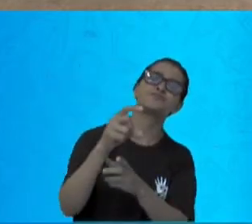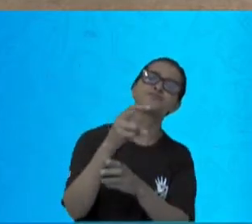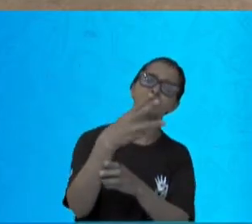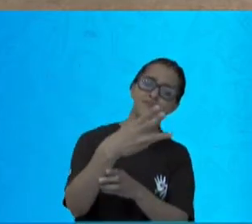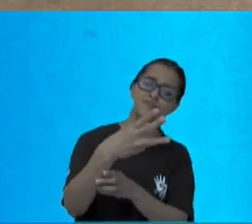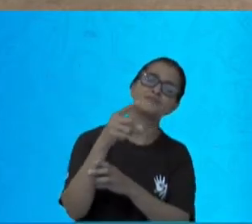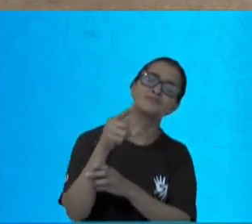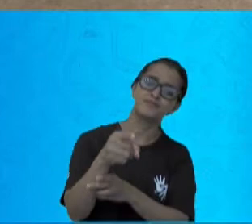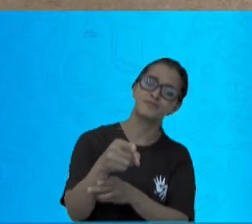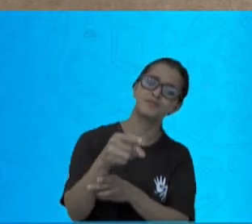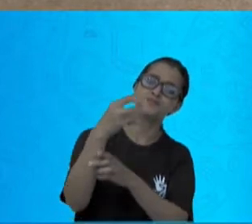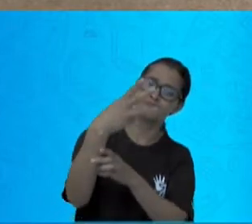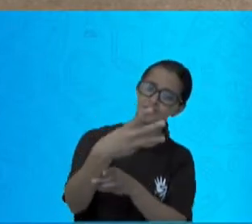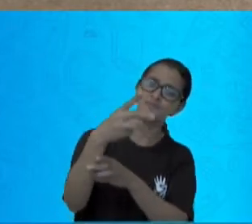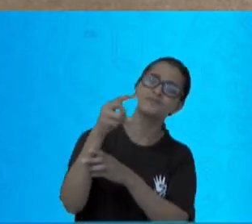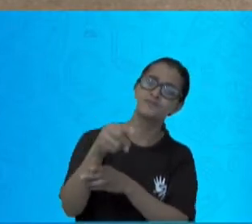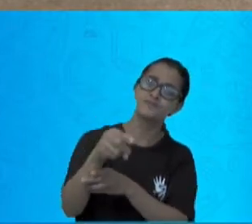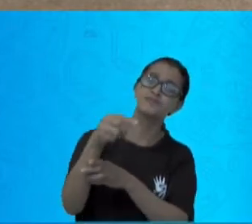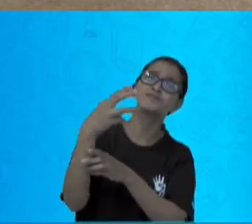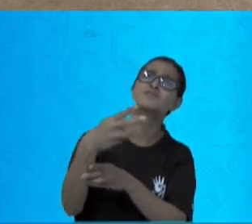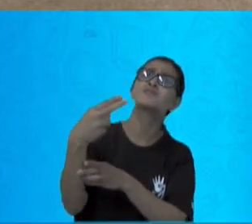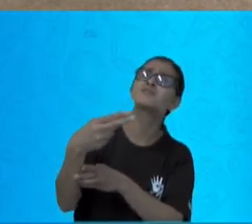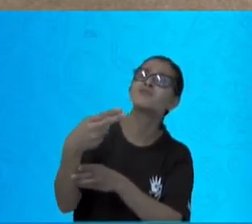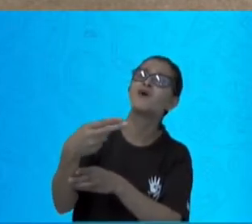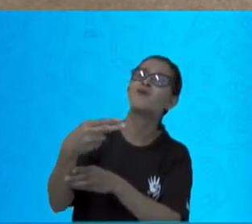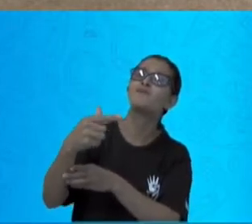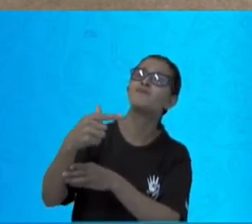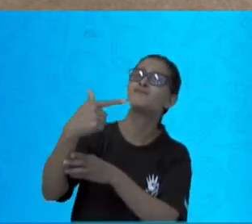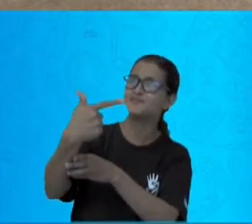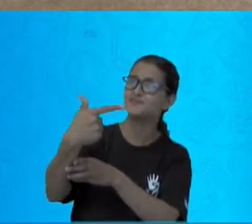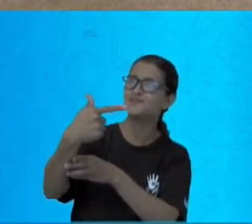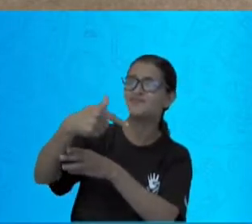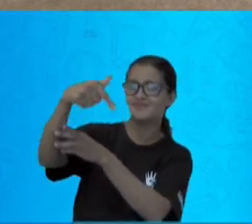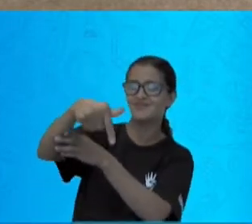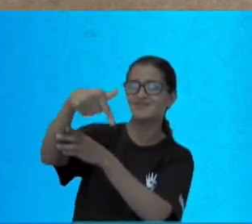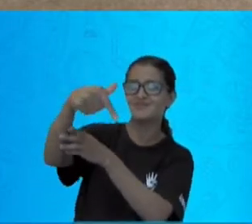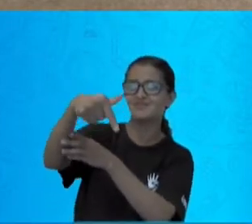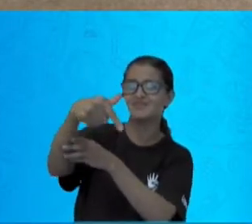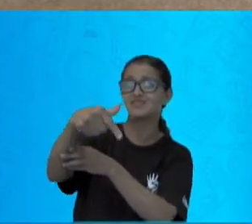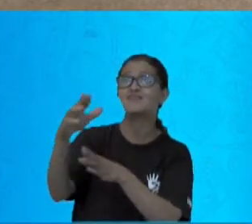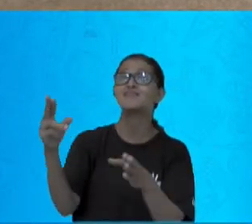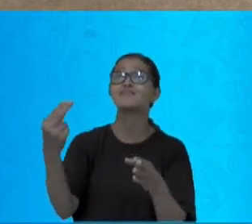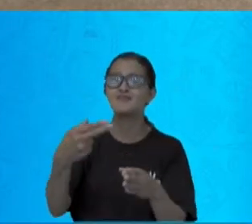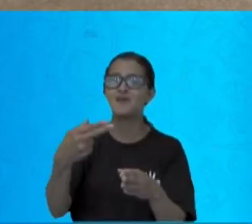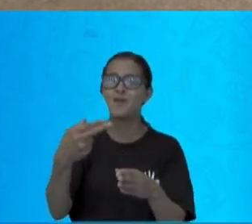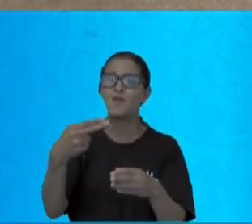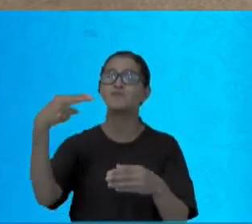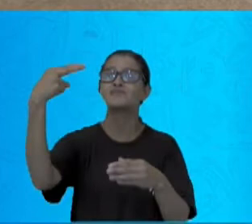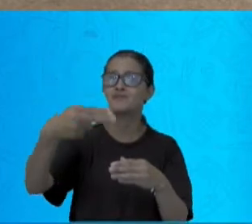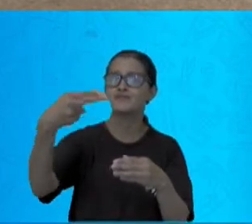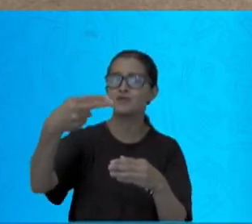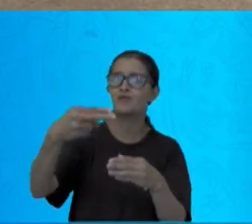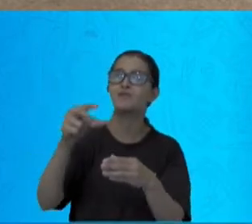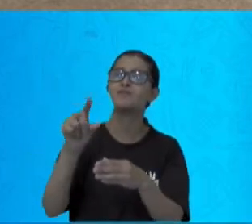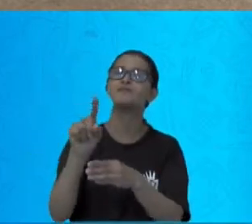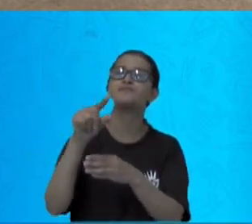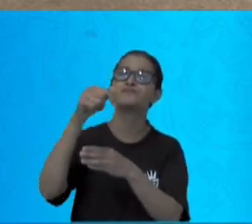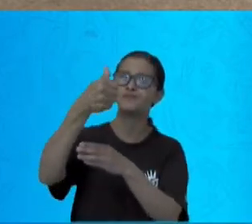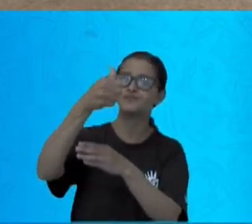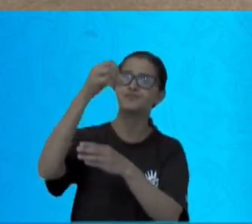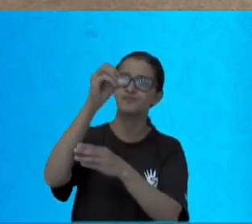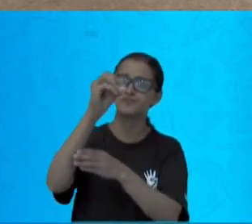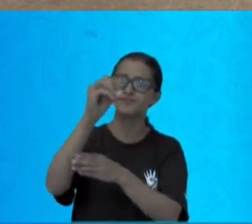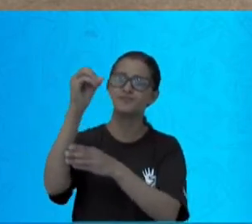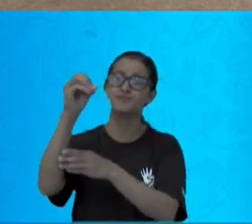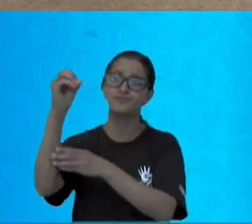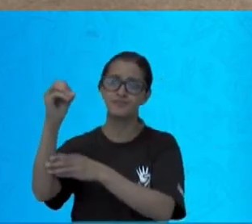3, 27. Então, eu tenho 1000 sobre 27. Que eu dividindo isso aqui, 1000 dividido por 27, vai